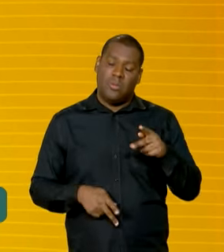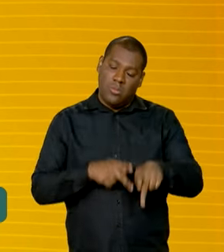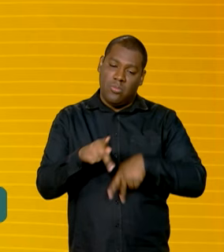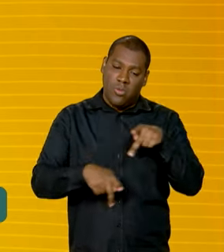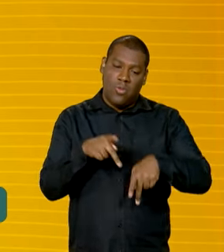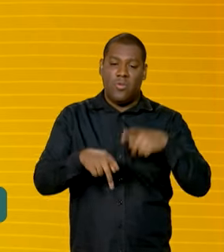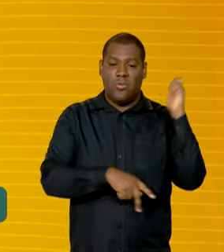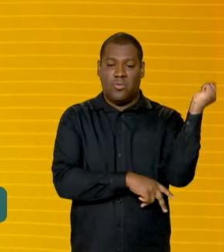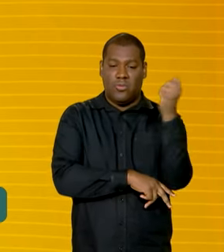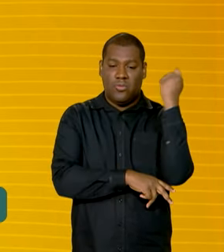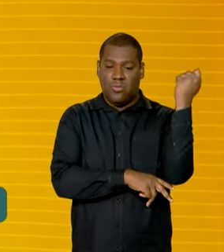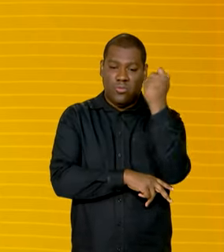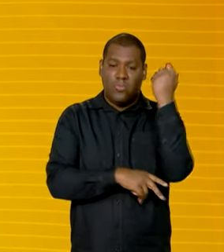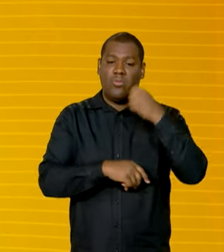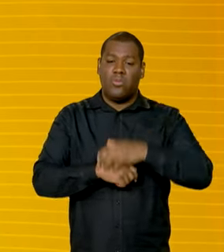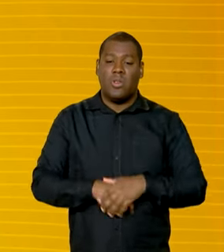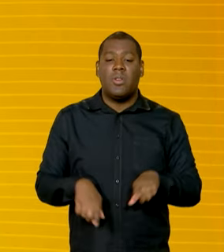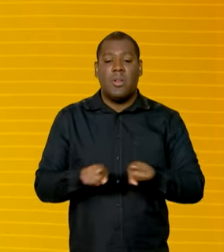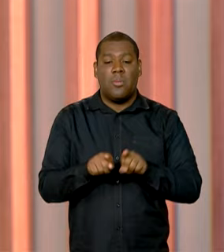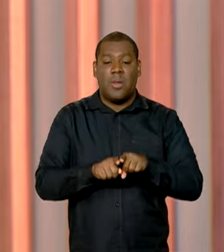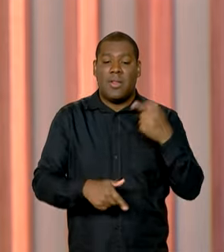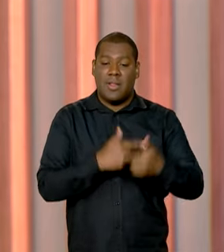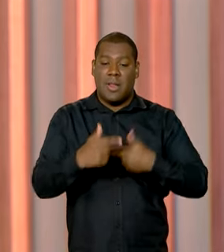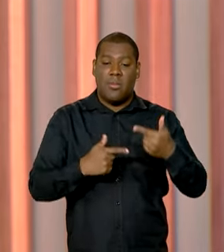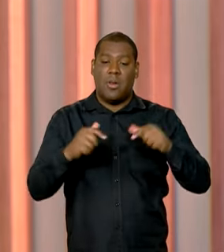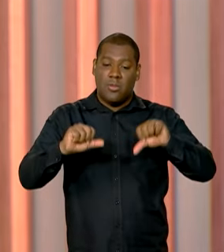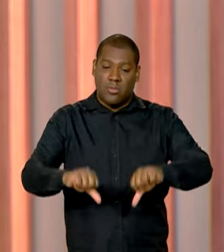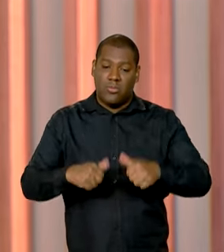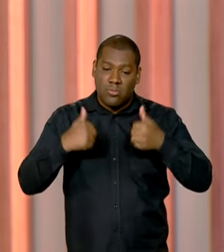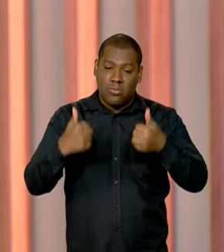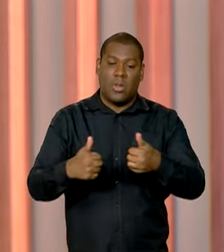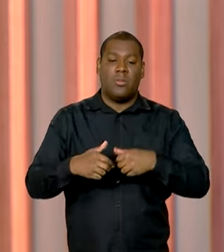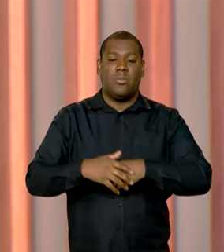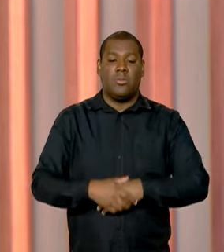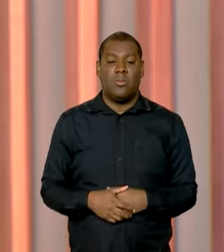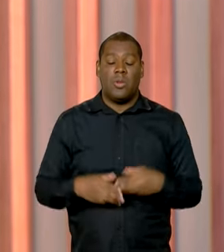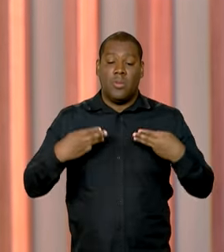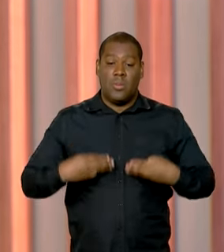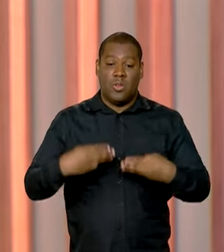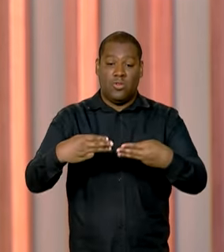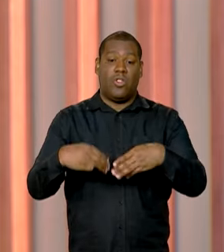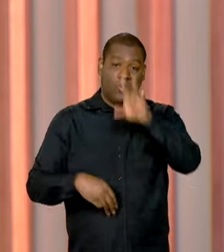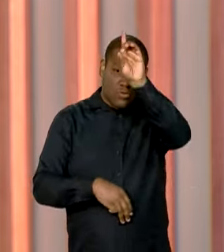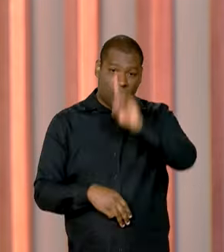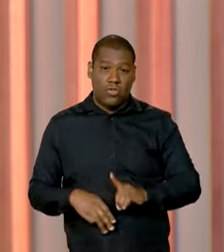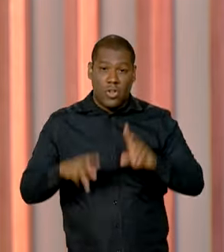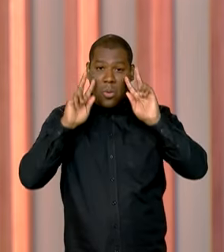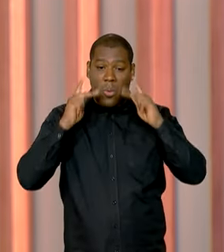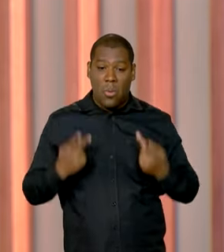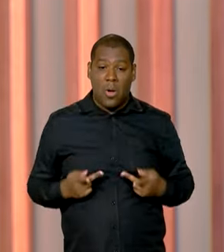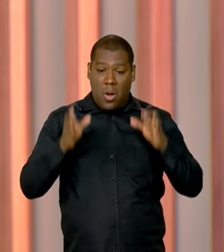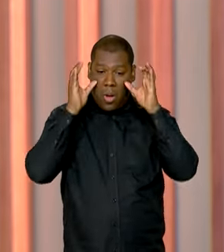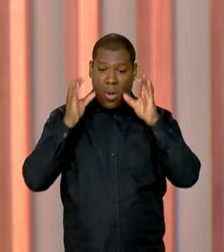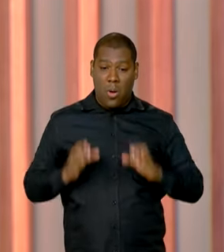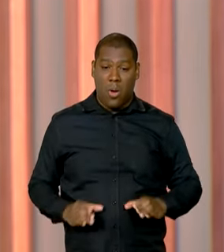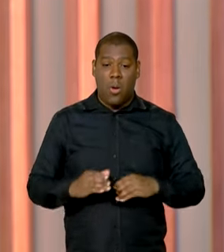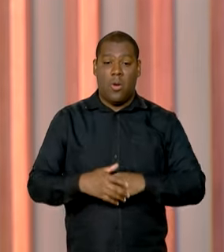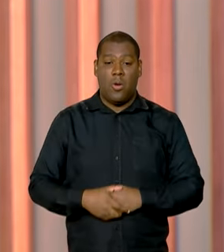momento, fazer todo o trabalho de reconstrução. E o Ministério dos Direitos Humanos e Cidadania vai